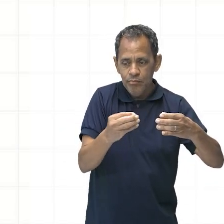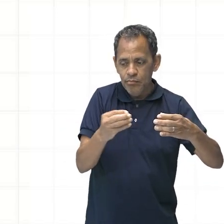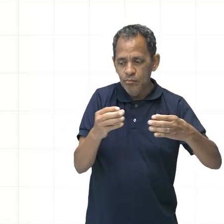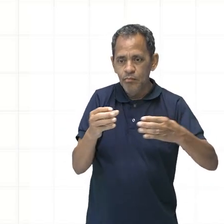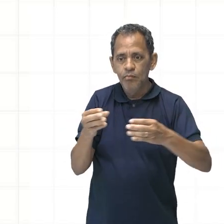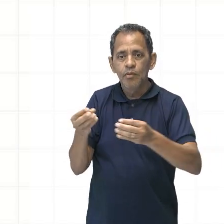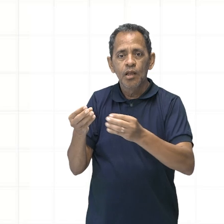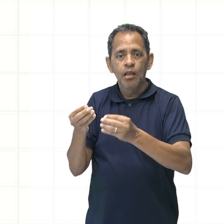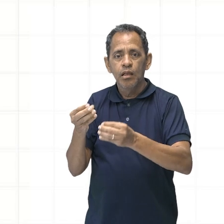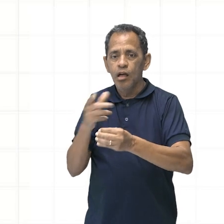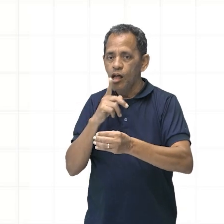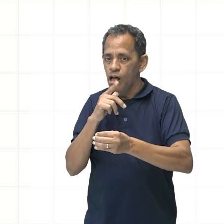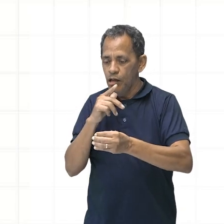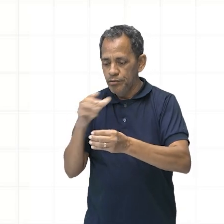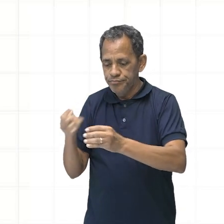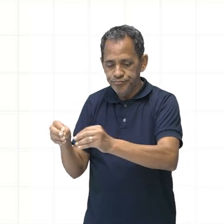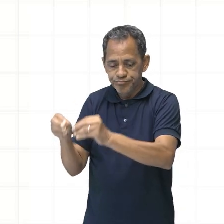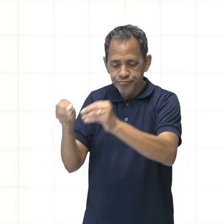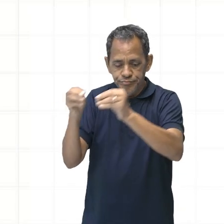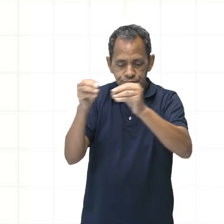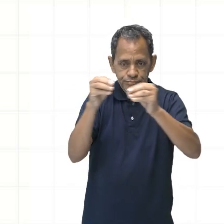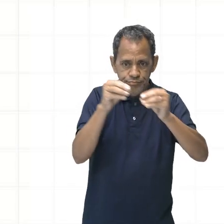e ainda vai sobrar